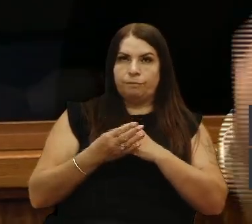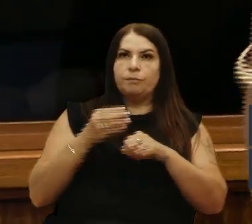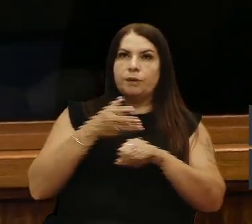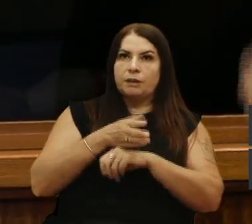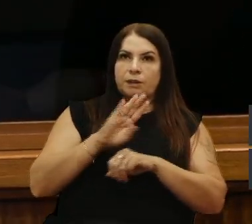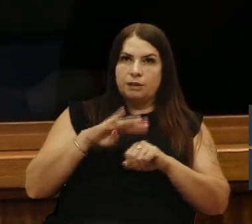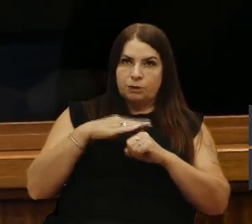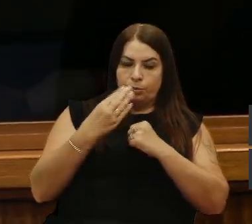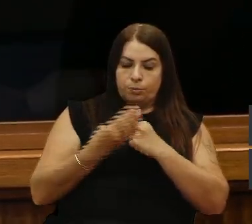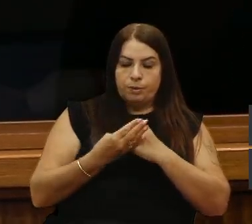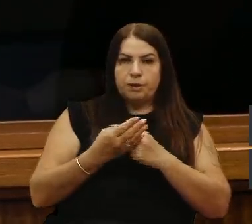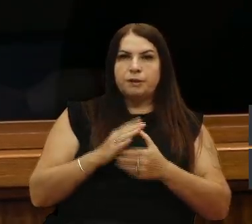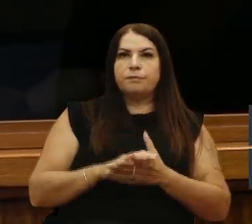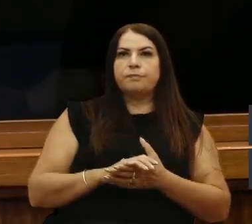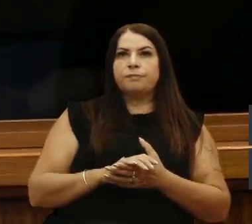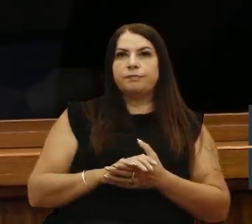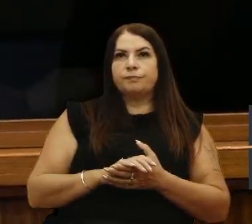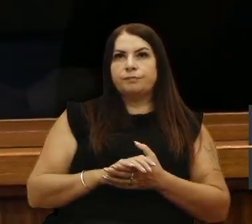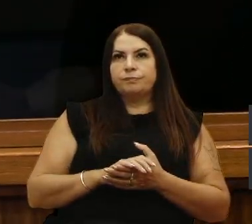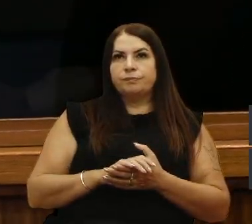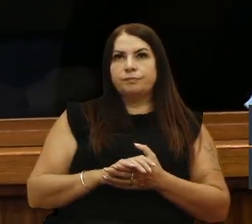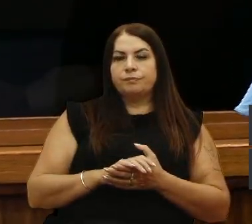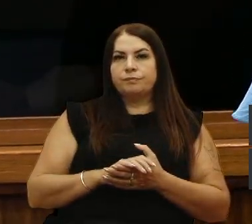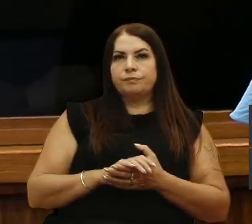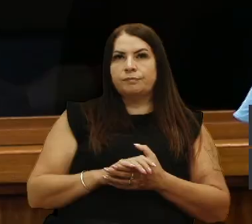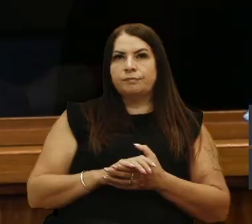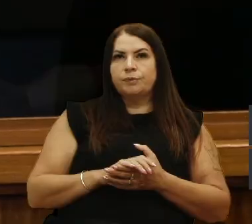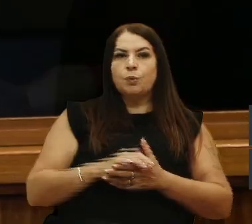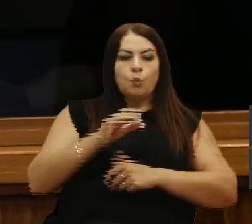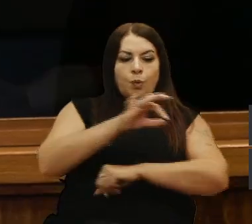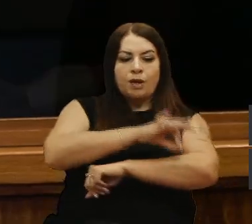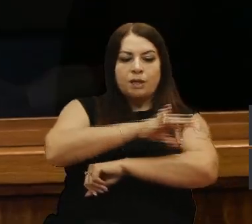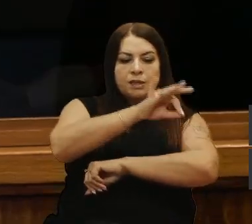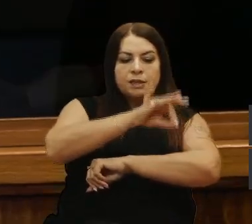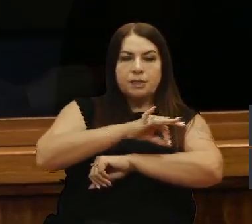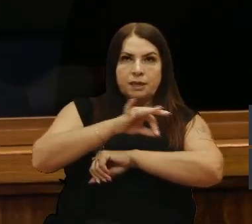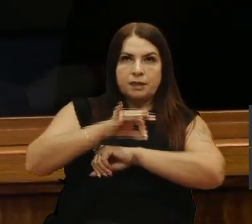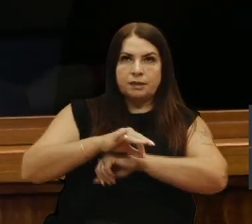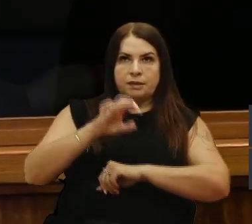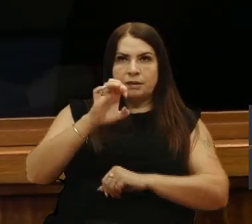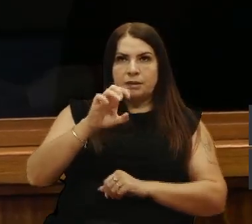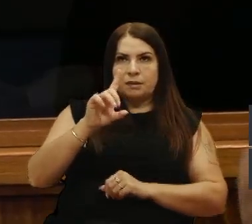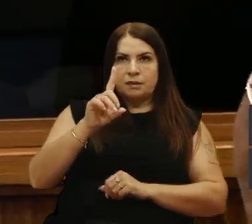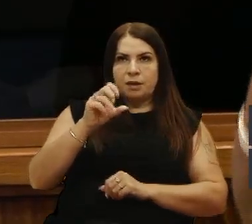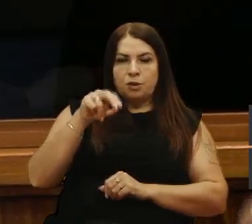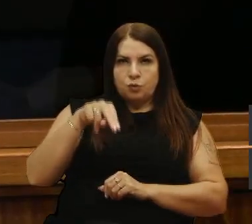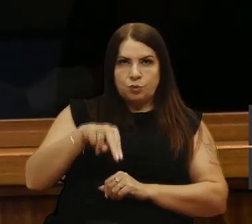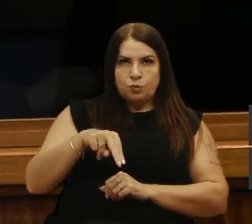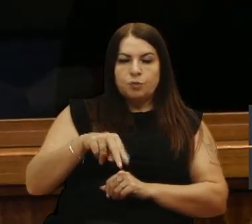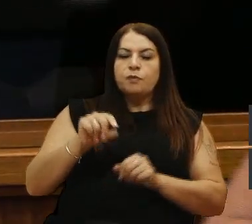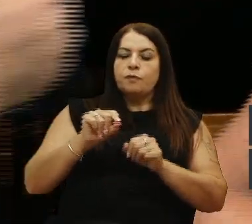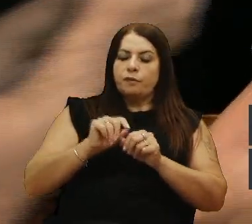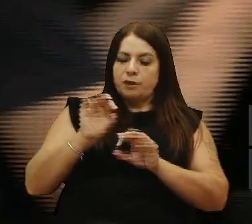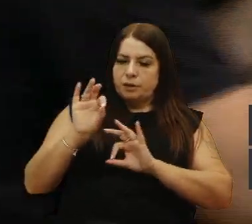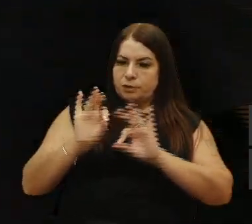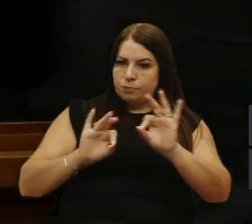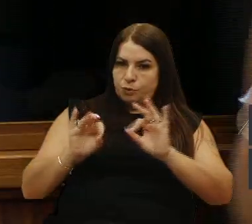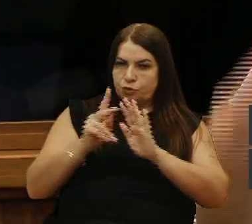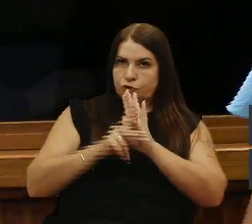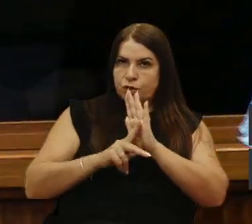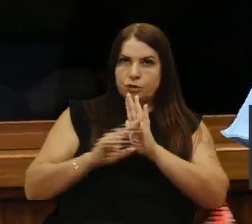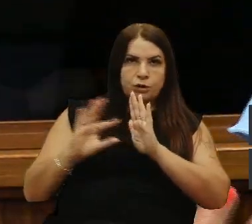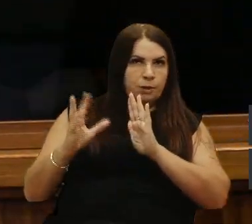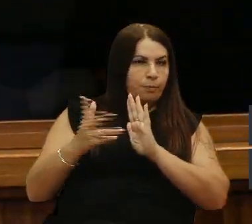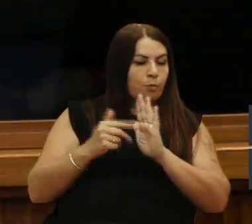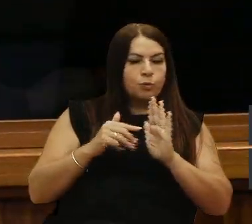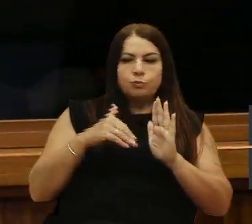bairro, finalmente, o arquiteto urbanista Edson Marchioro fez um projeto, depois de tudo que